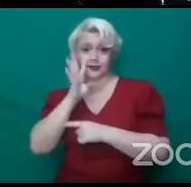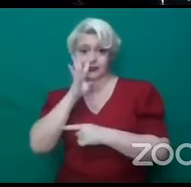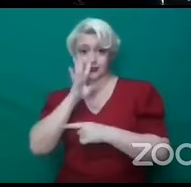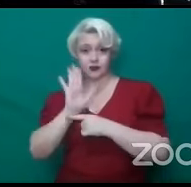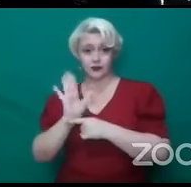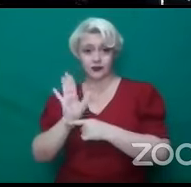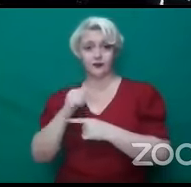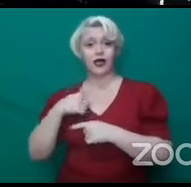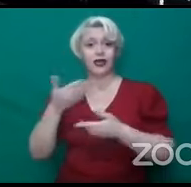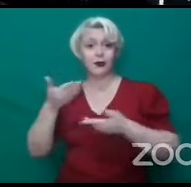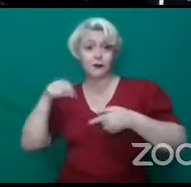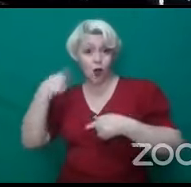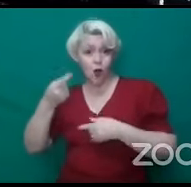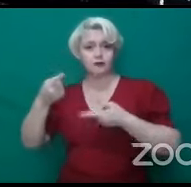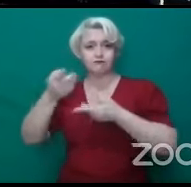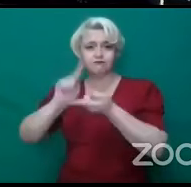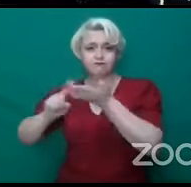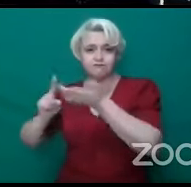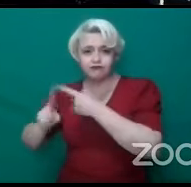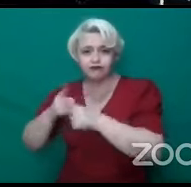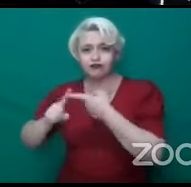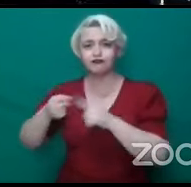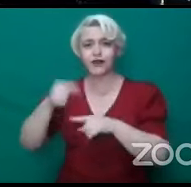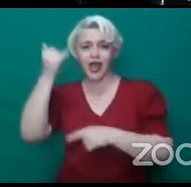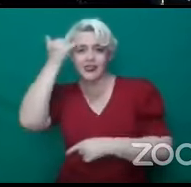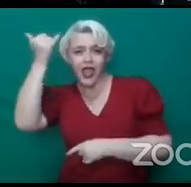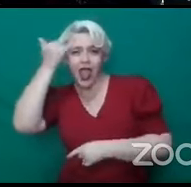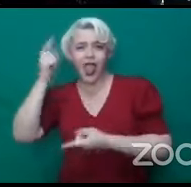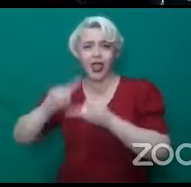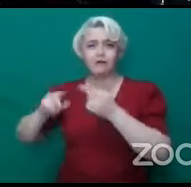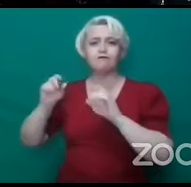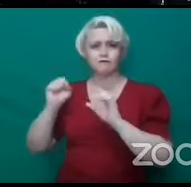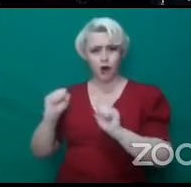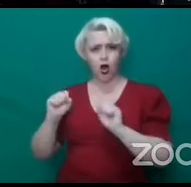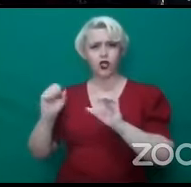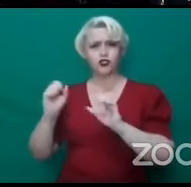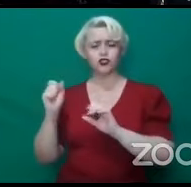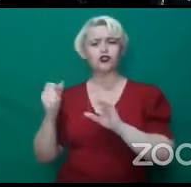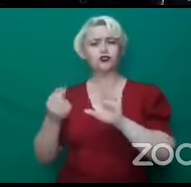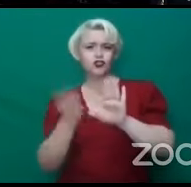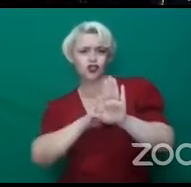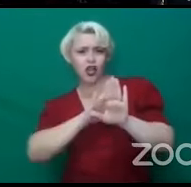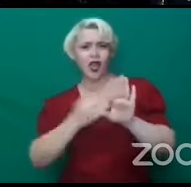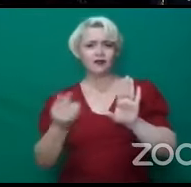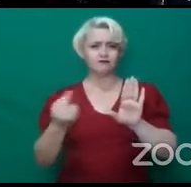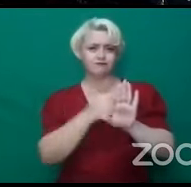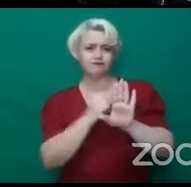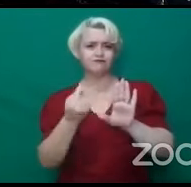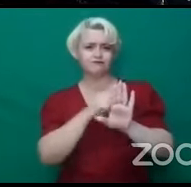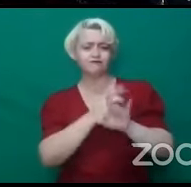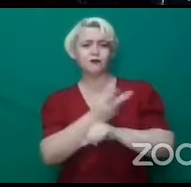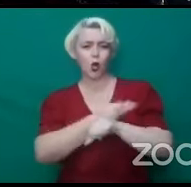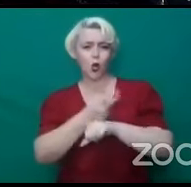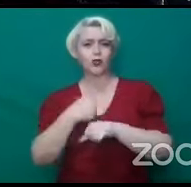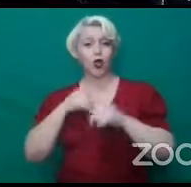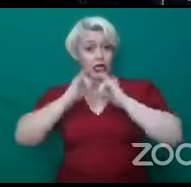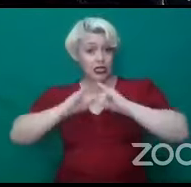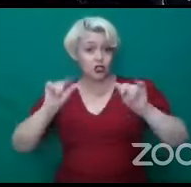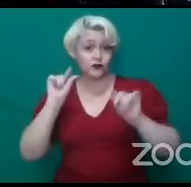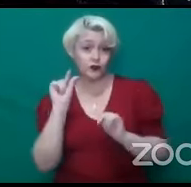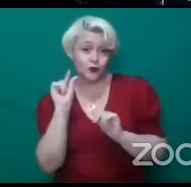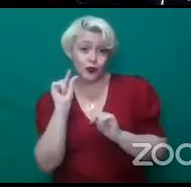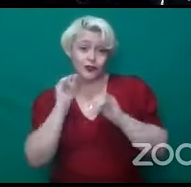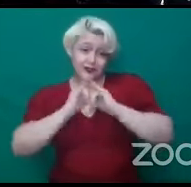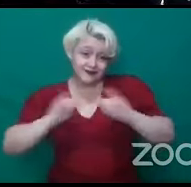poder trocar ideia com a galera, então assim, pode me mandar mensagem também, a gente vai trocando ideia. E eu queria só divulgar uma coisinha,